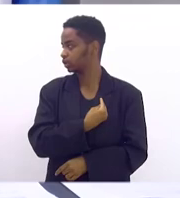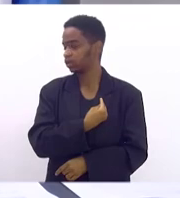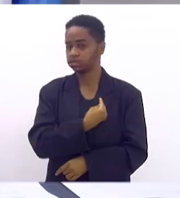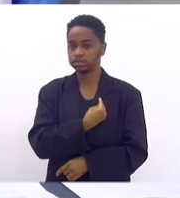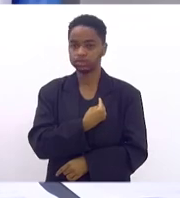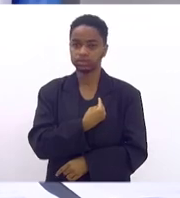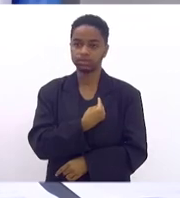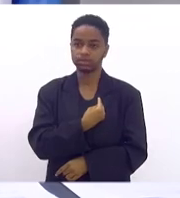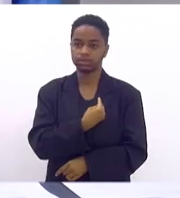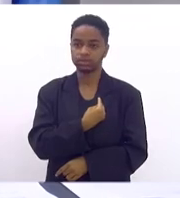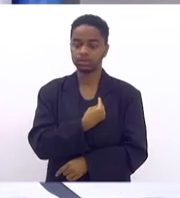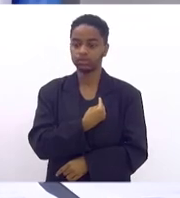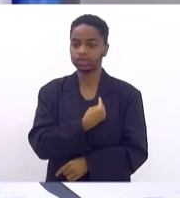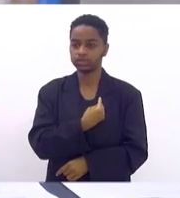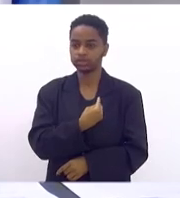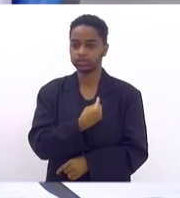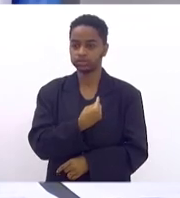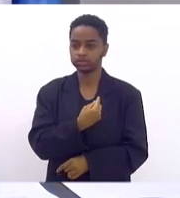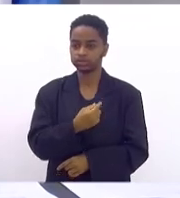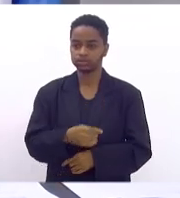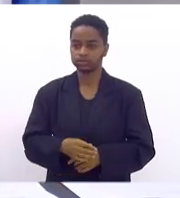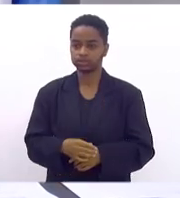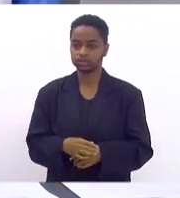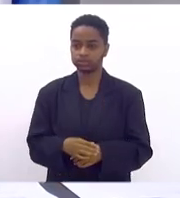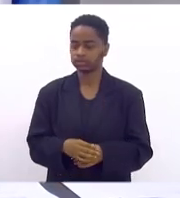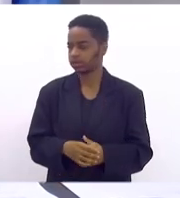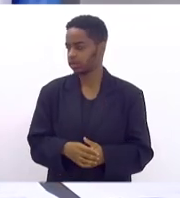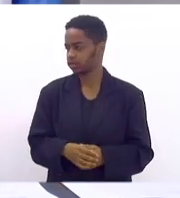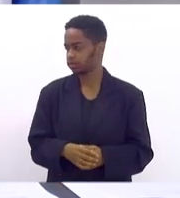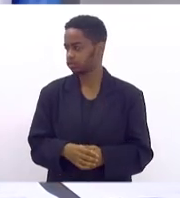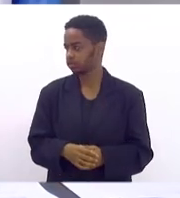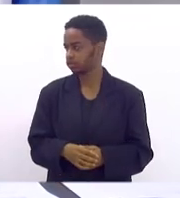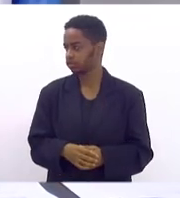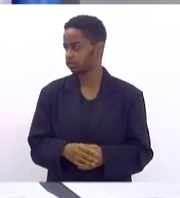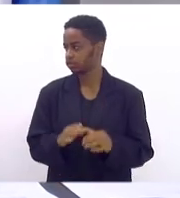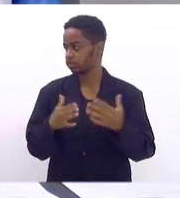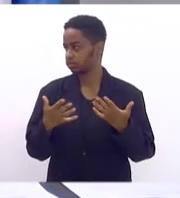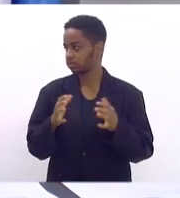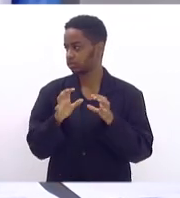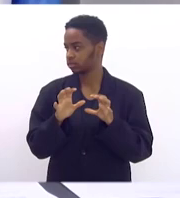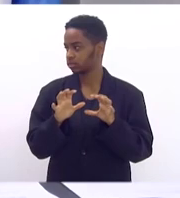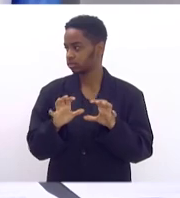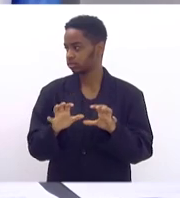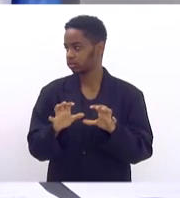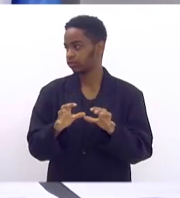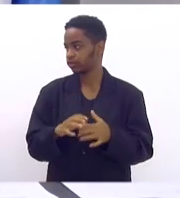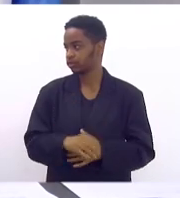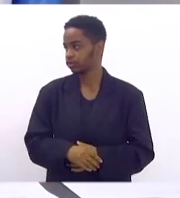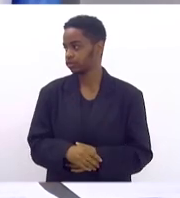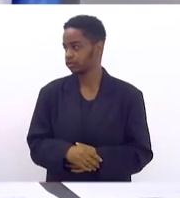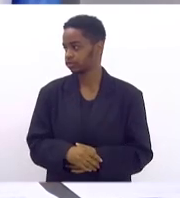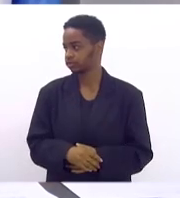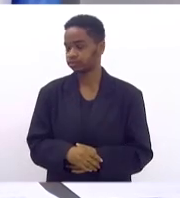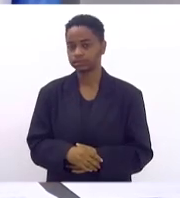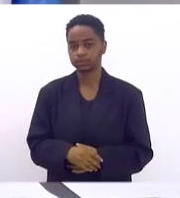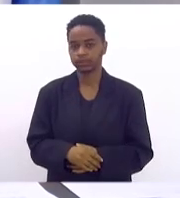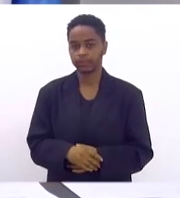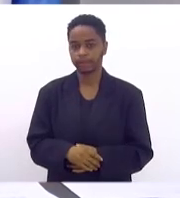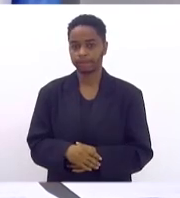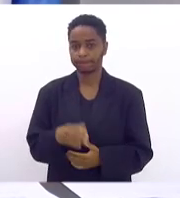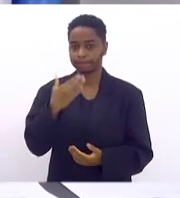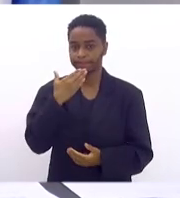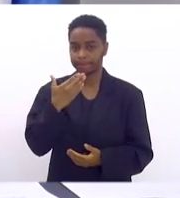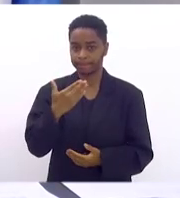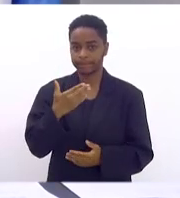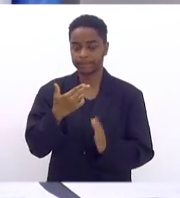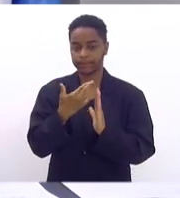demais relatórios. Nesse sentido, como a nossa, o último dia de reunião seria